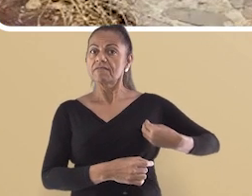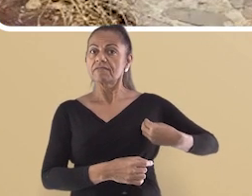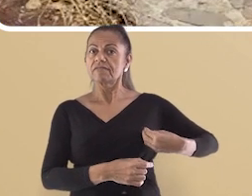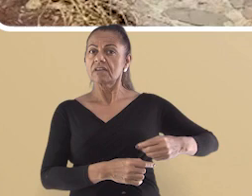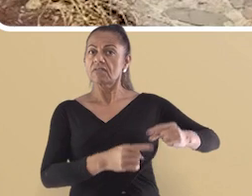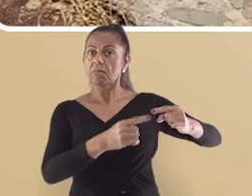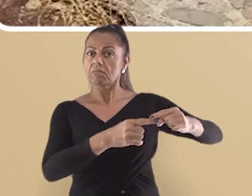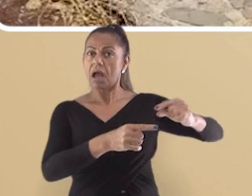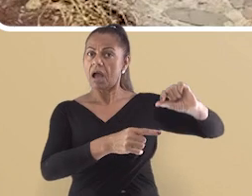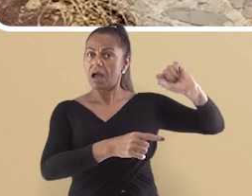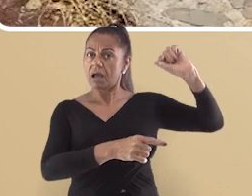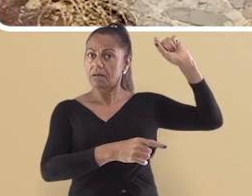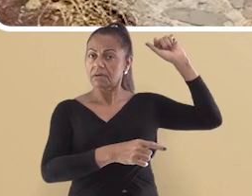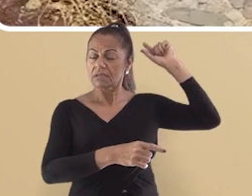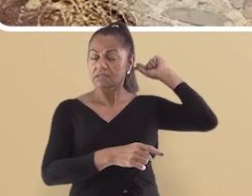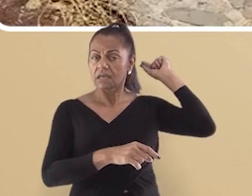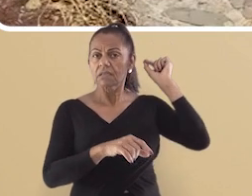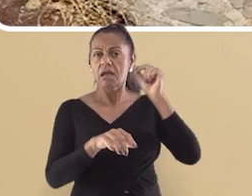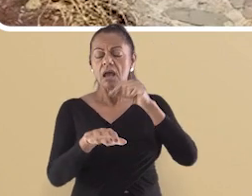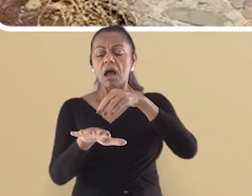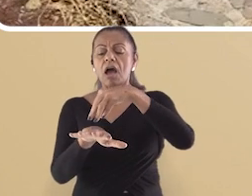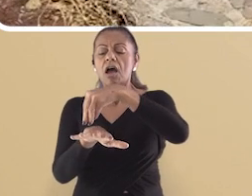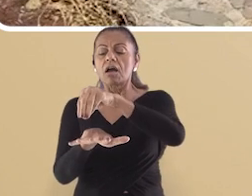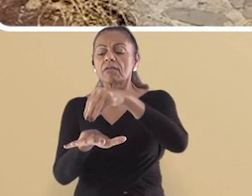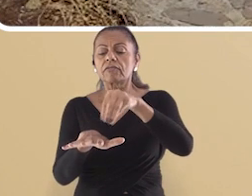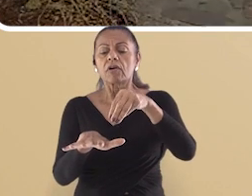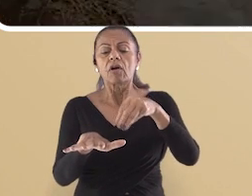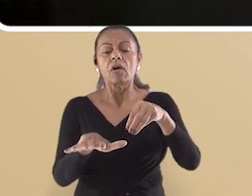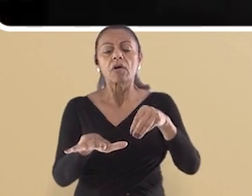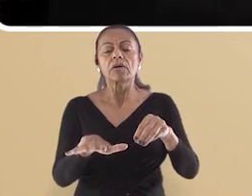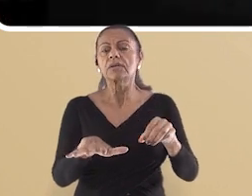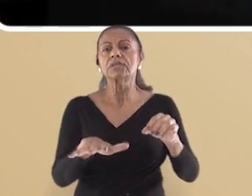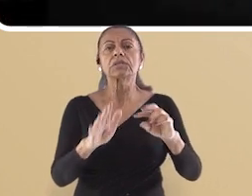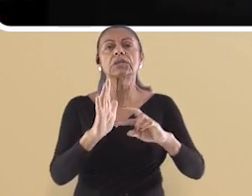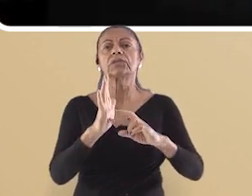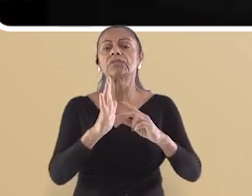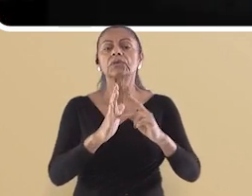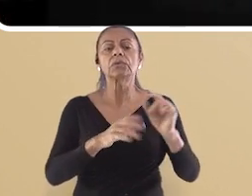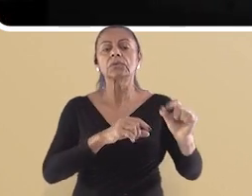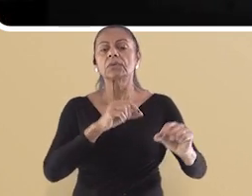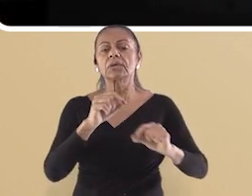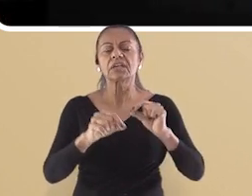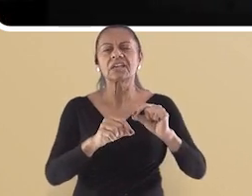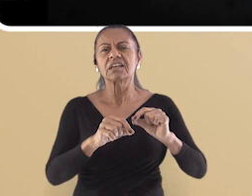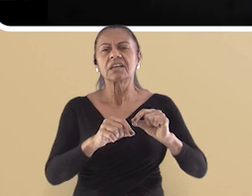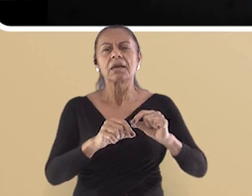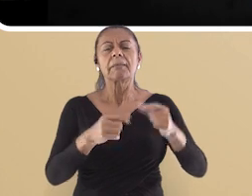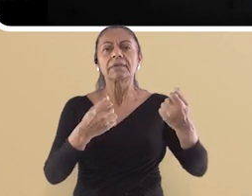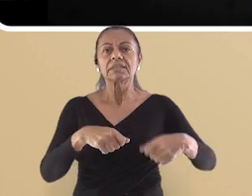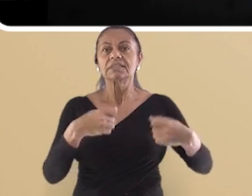marca ou evidência de seres vivos anteriormente viventes. Para ser considerado fóssil, é